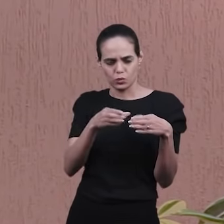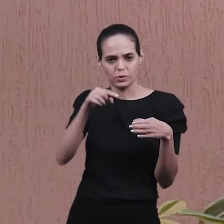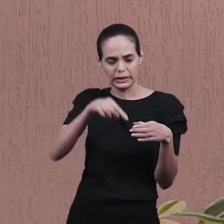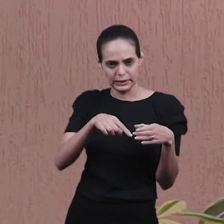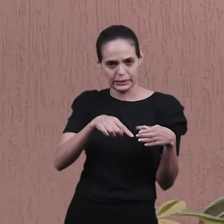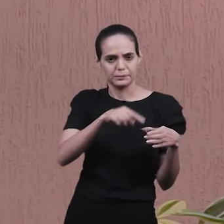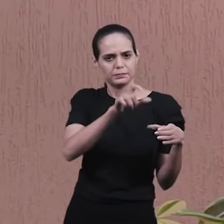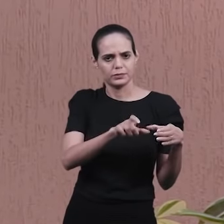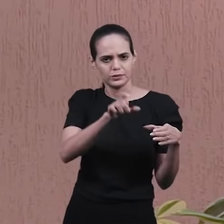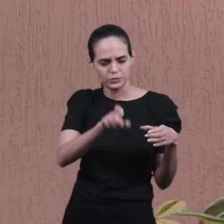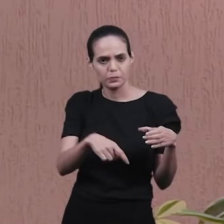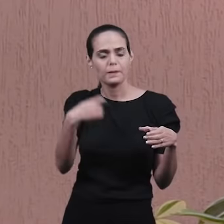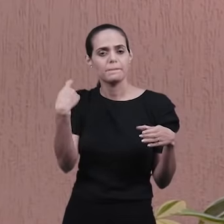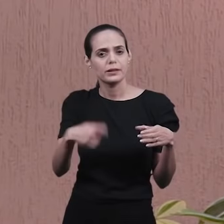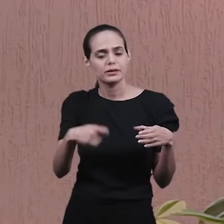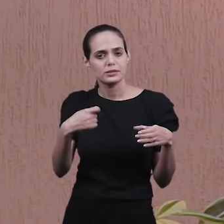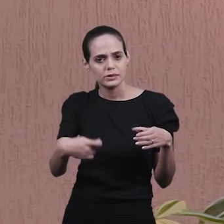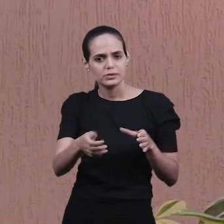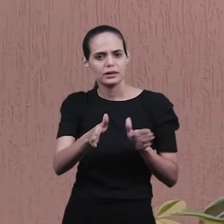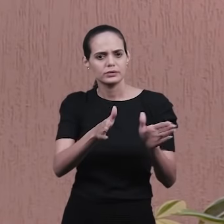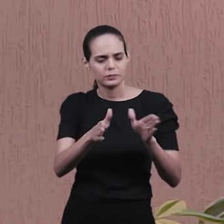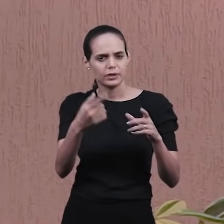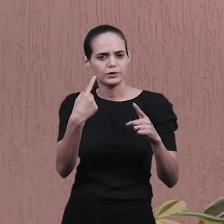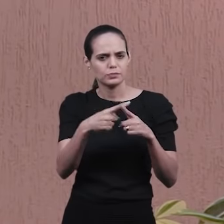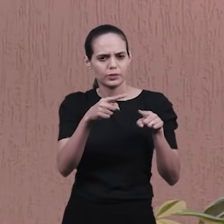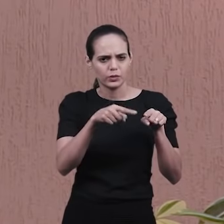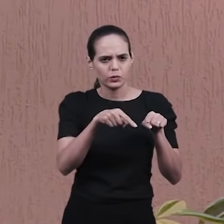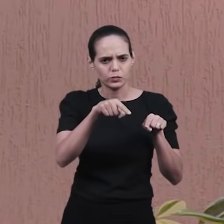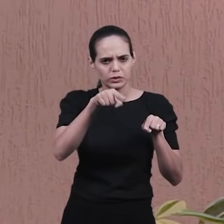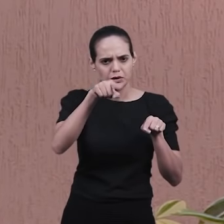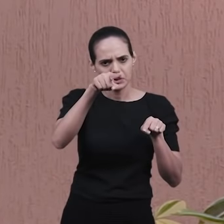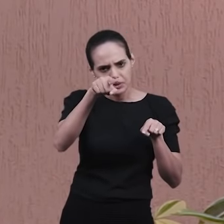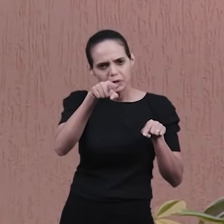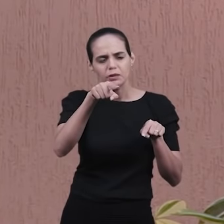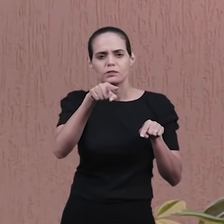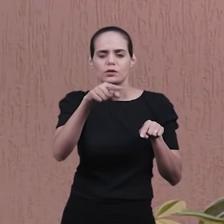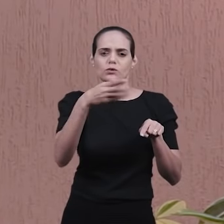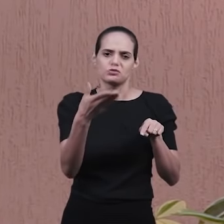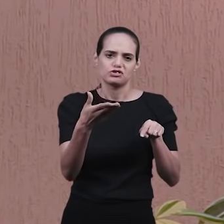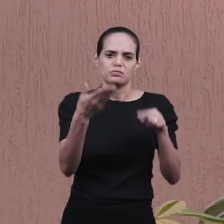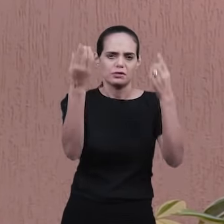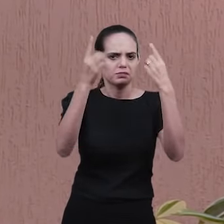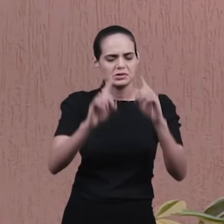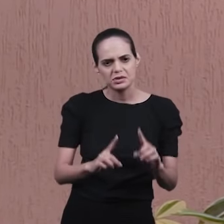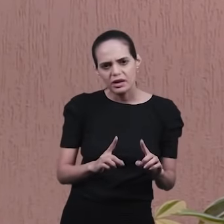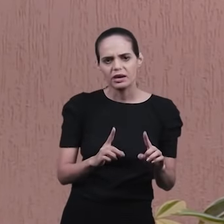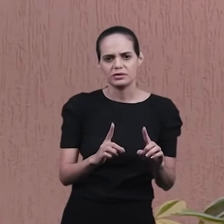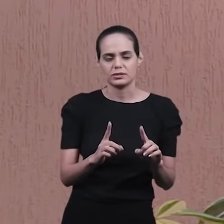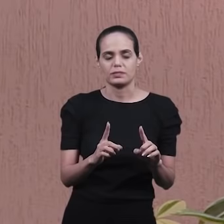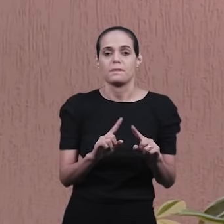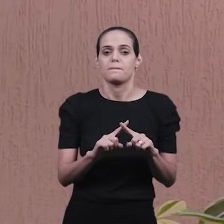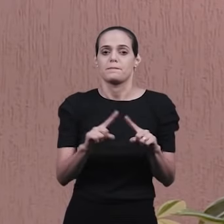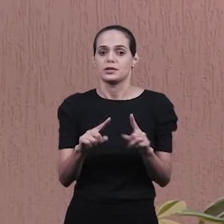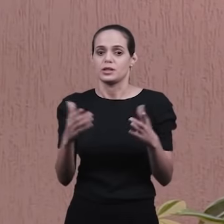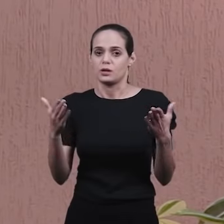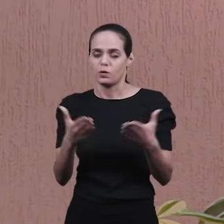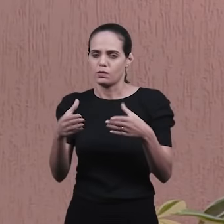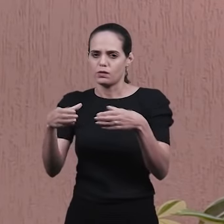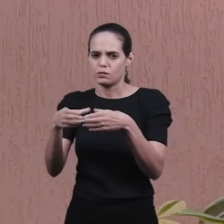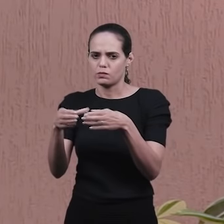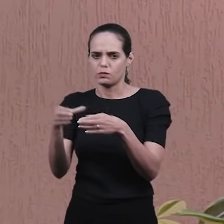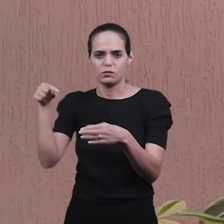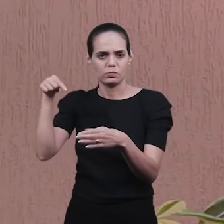acessibilidade porque tem algum nível de deficiência, algum comprometimento. Agora nós vamos começar a falar do público